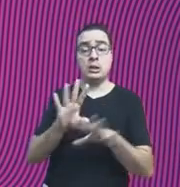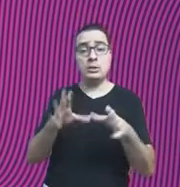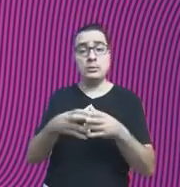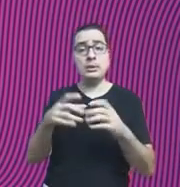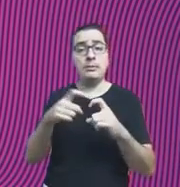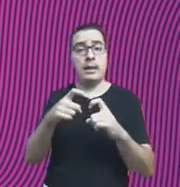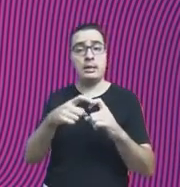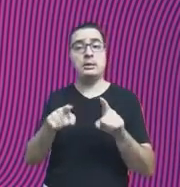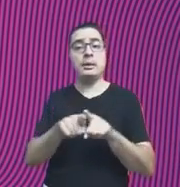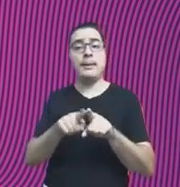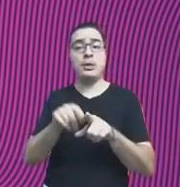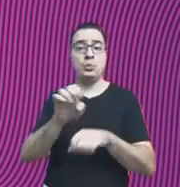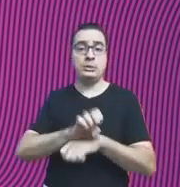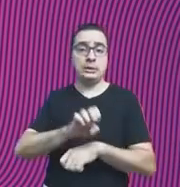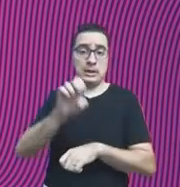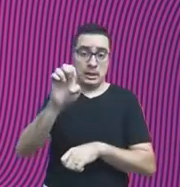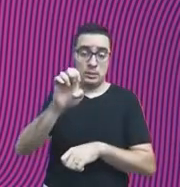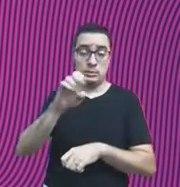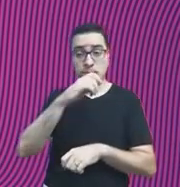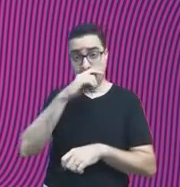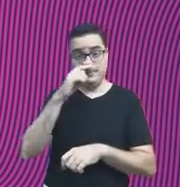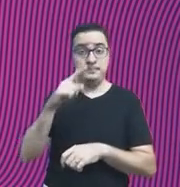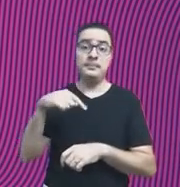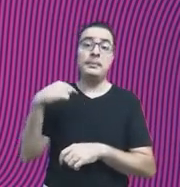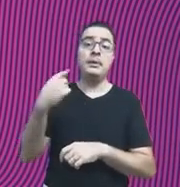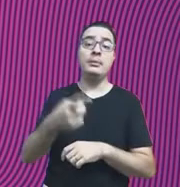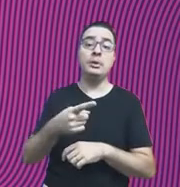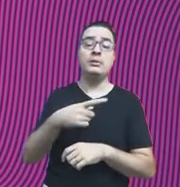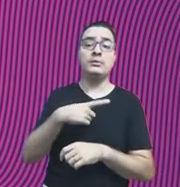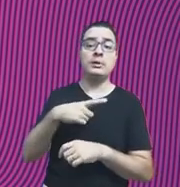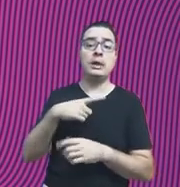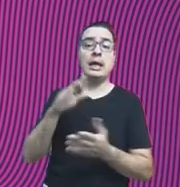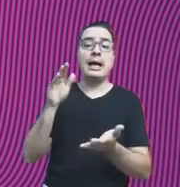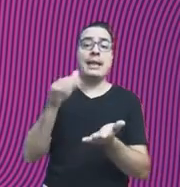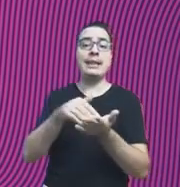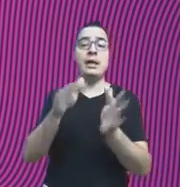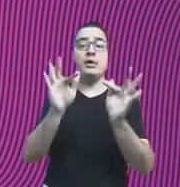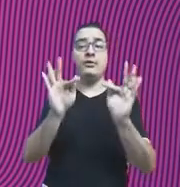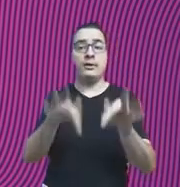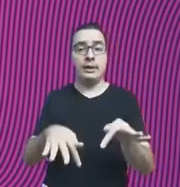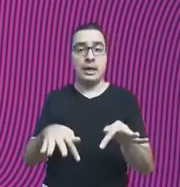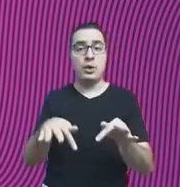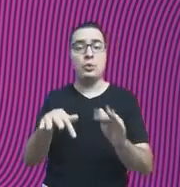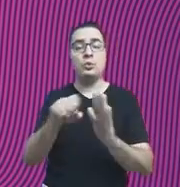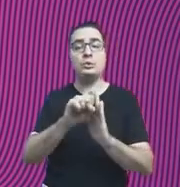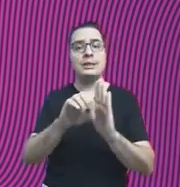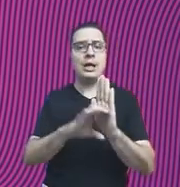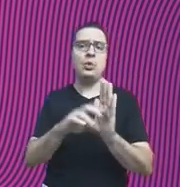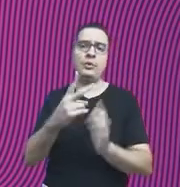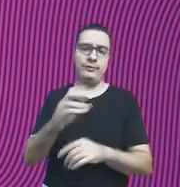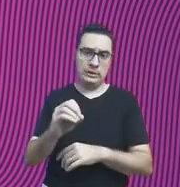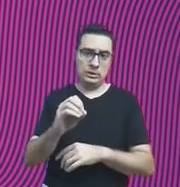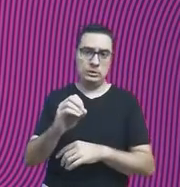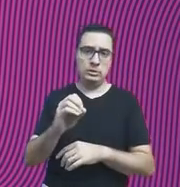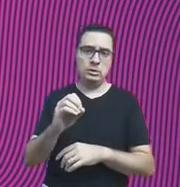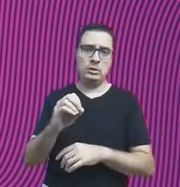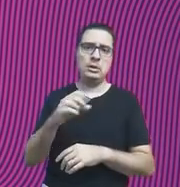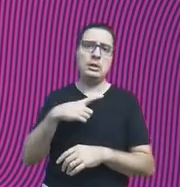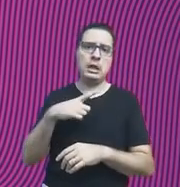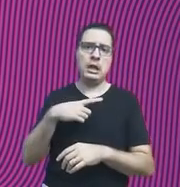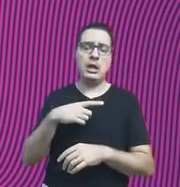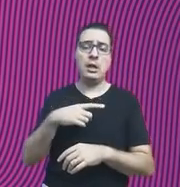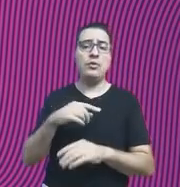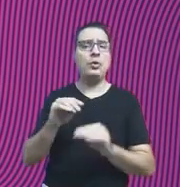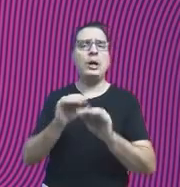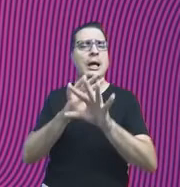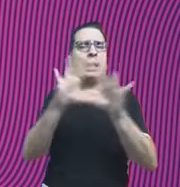e isso foi alcançando até o final do século XX. Quando chegou na década de 80 do século XX, ficou claro para todo mundo que